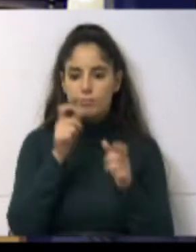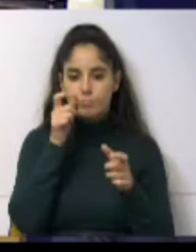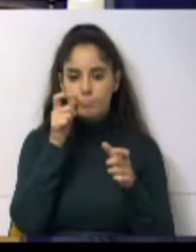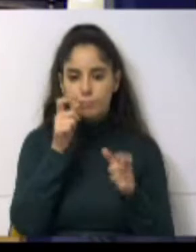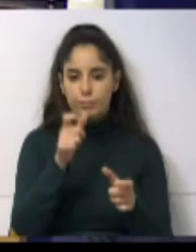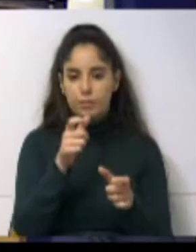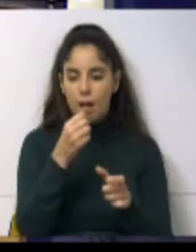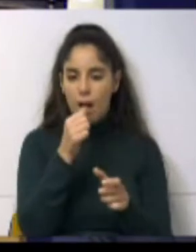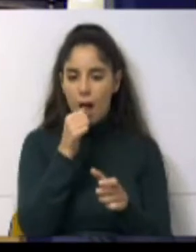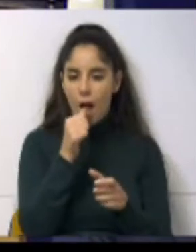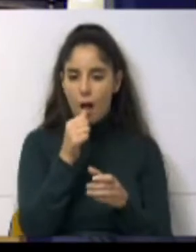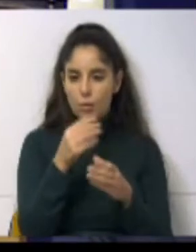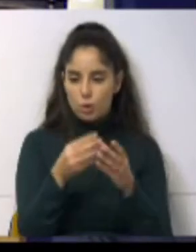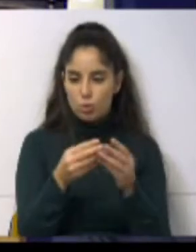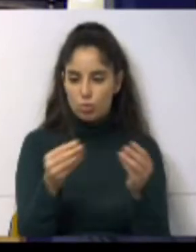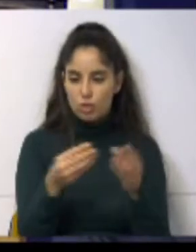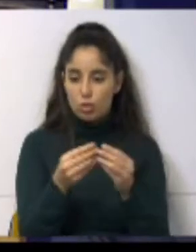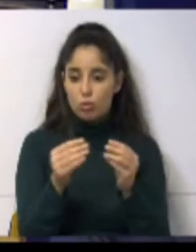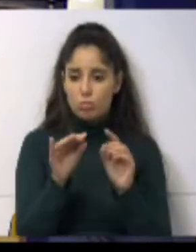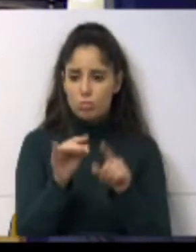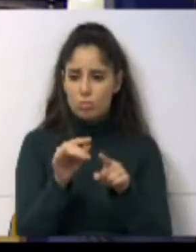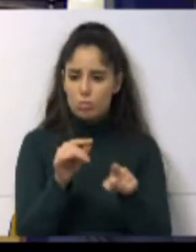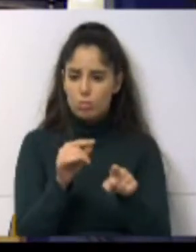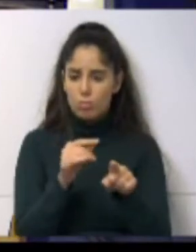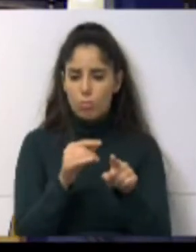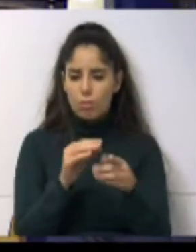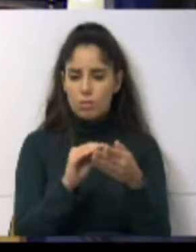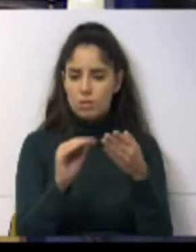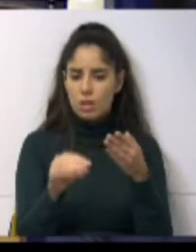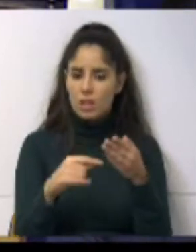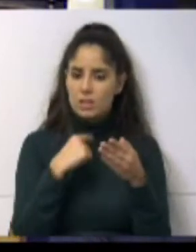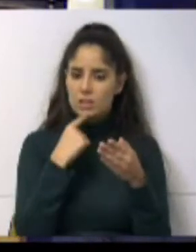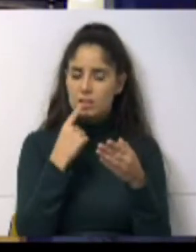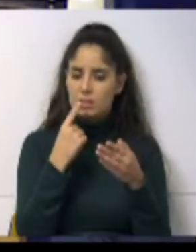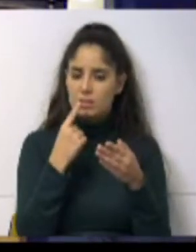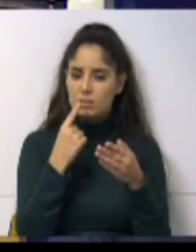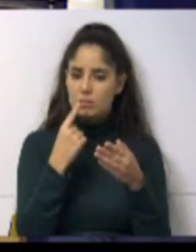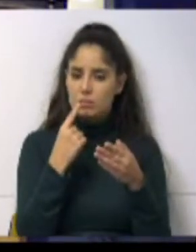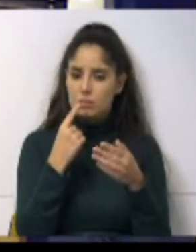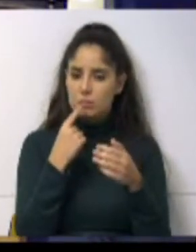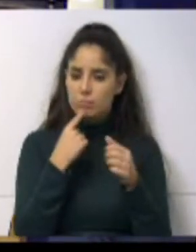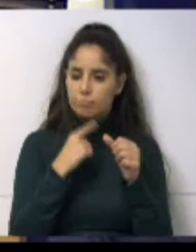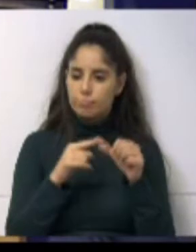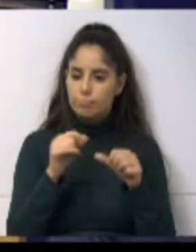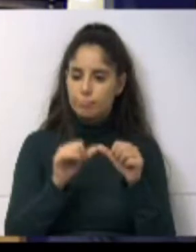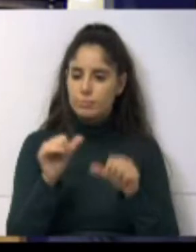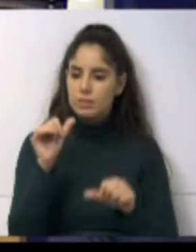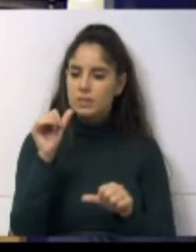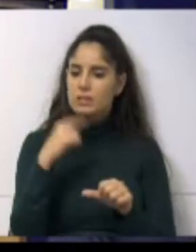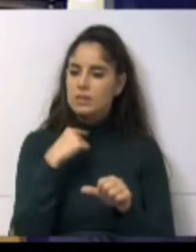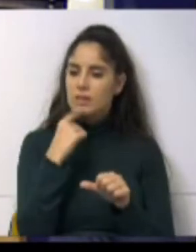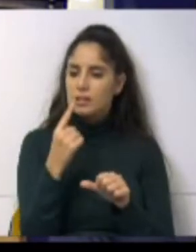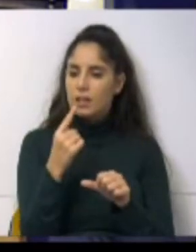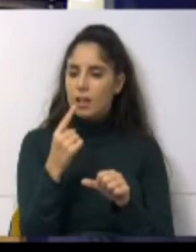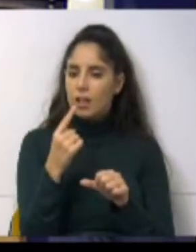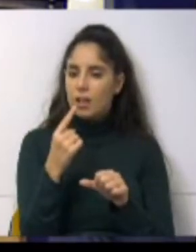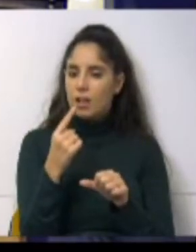Vossa Excelência, através da sua Secretaria, fez um comunicado e que na prática